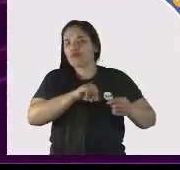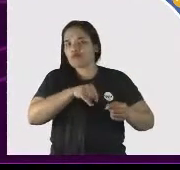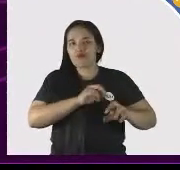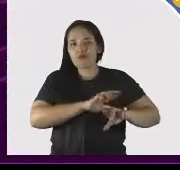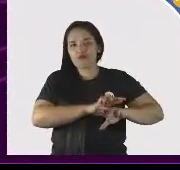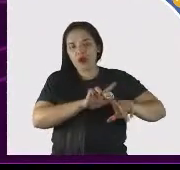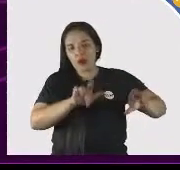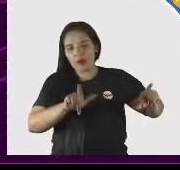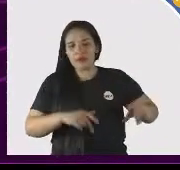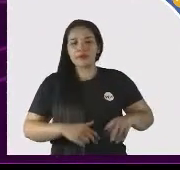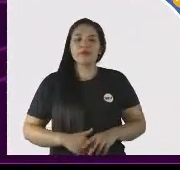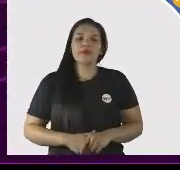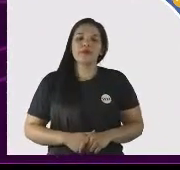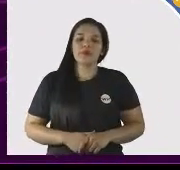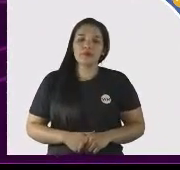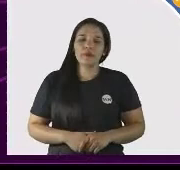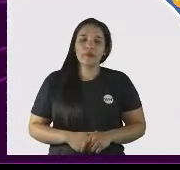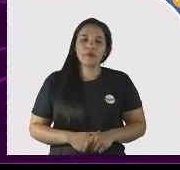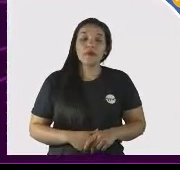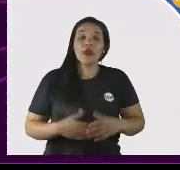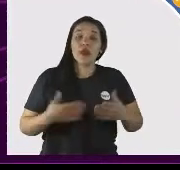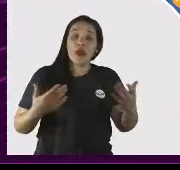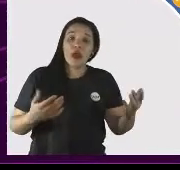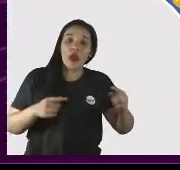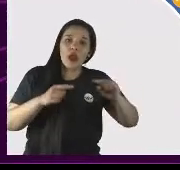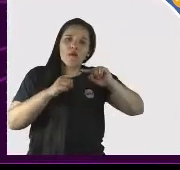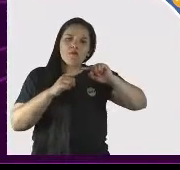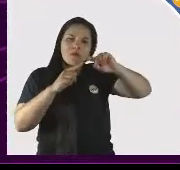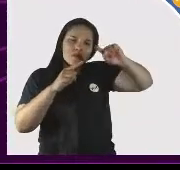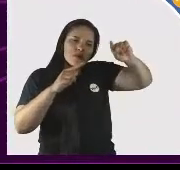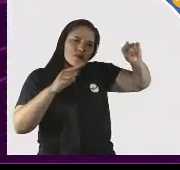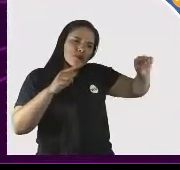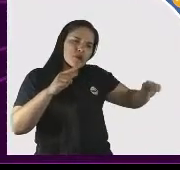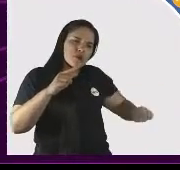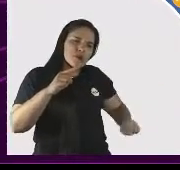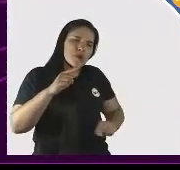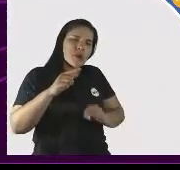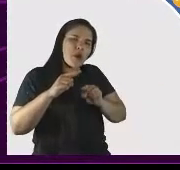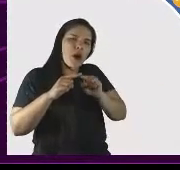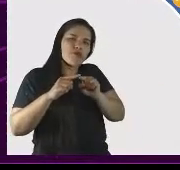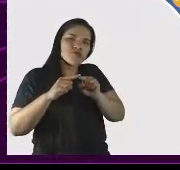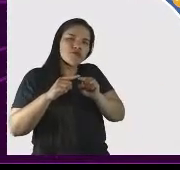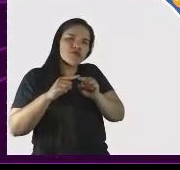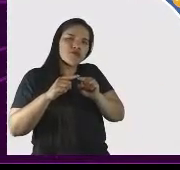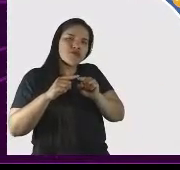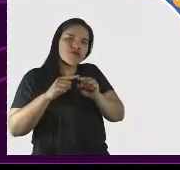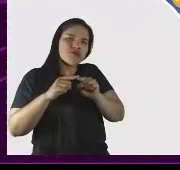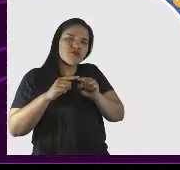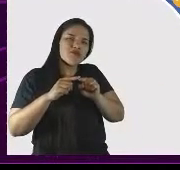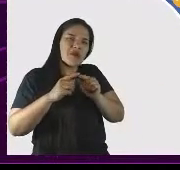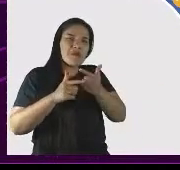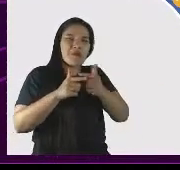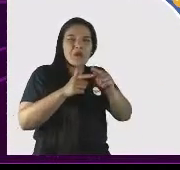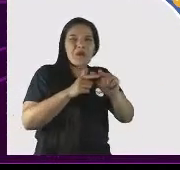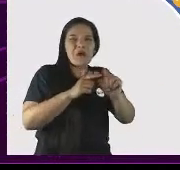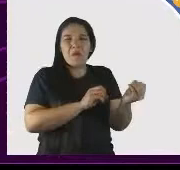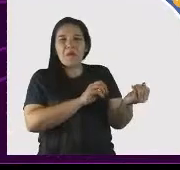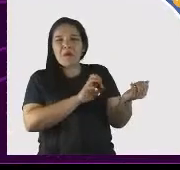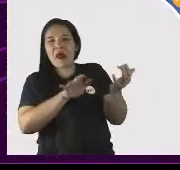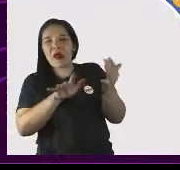colapso da cadeia logística afetou a indústria de semicondutores